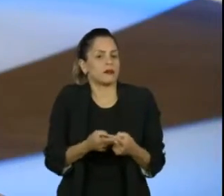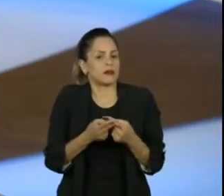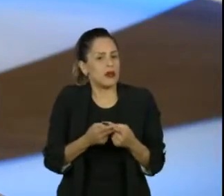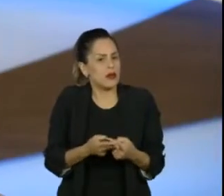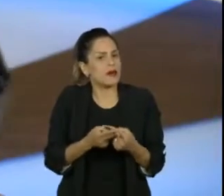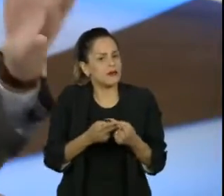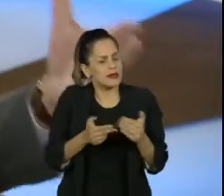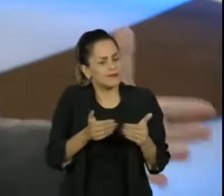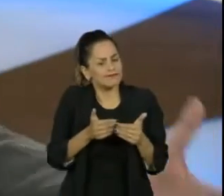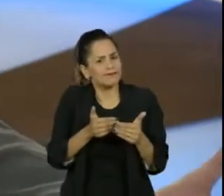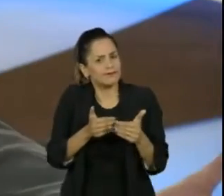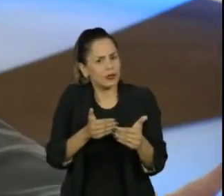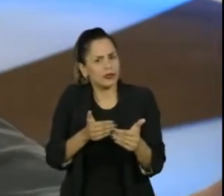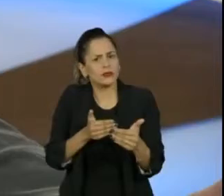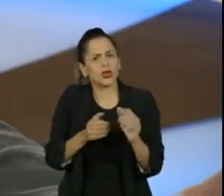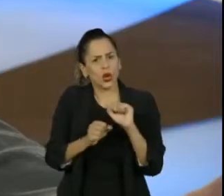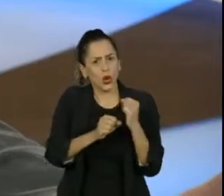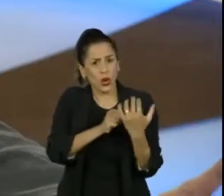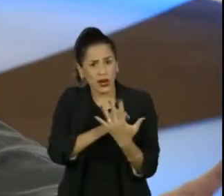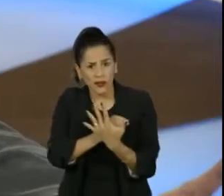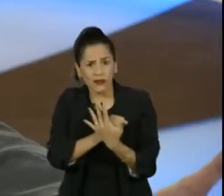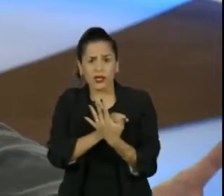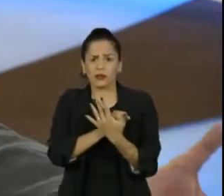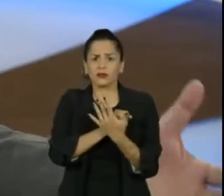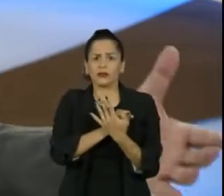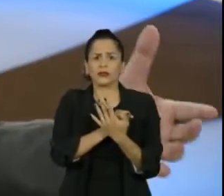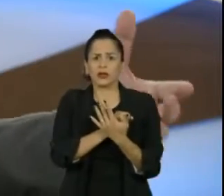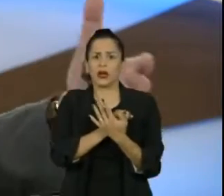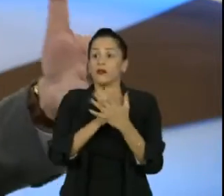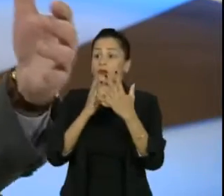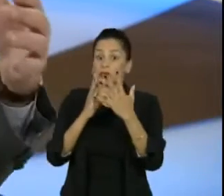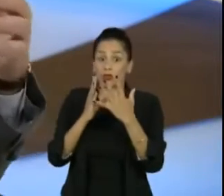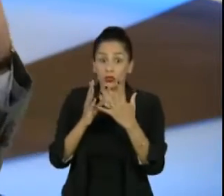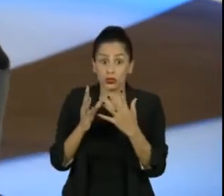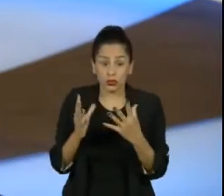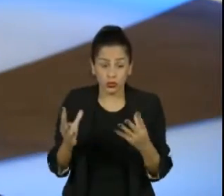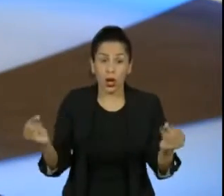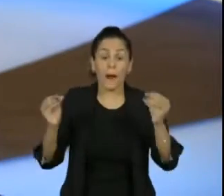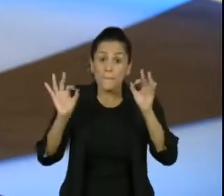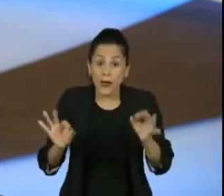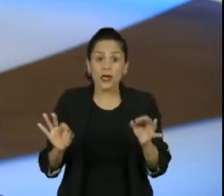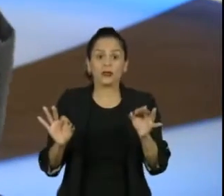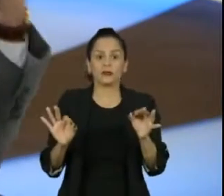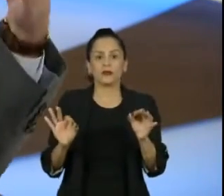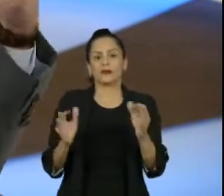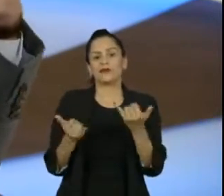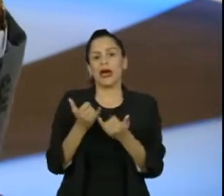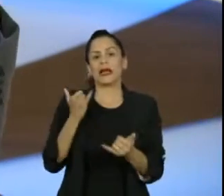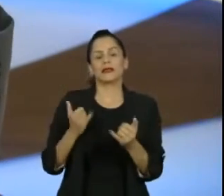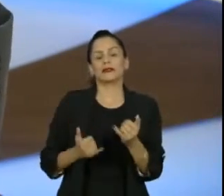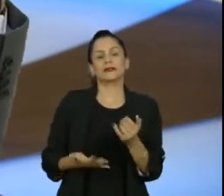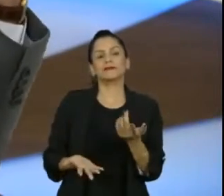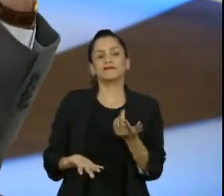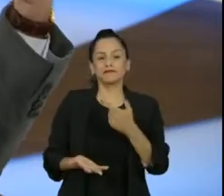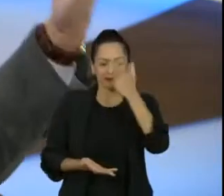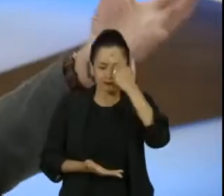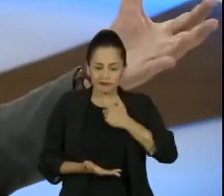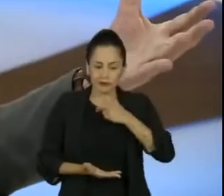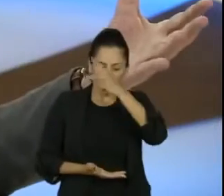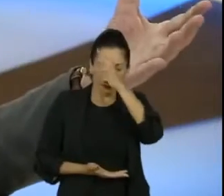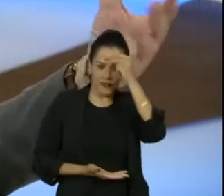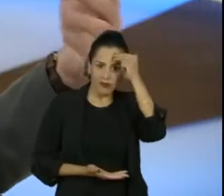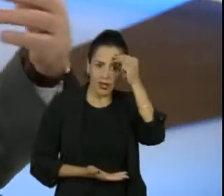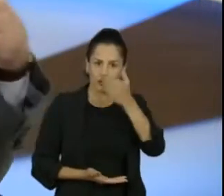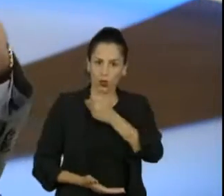porque ela já acabou mesmo, de todo mundo, né? Parece que a gente é prefeito ou governador de